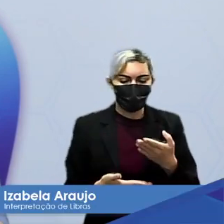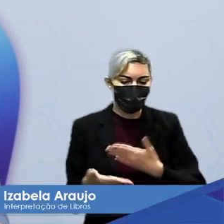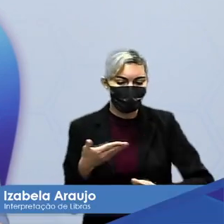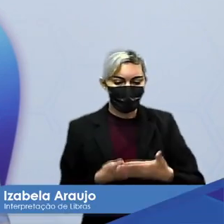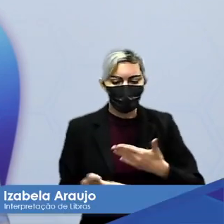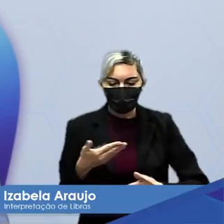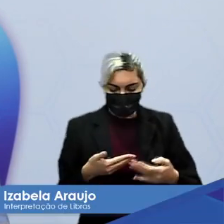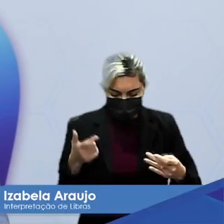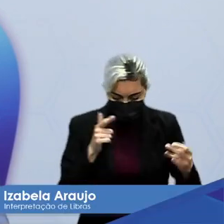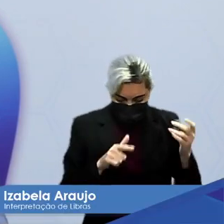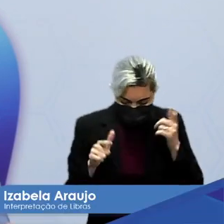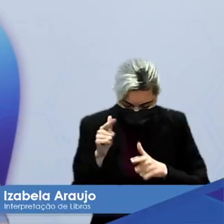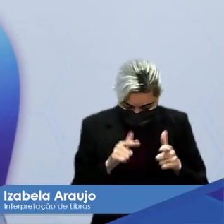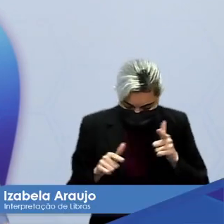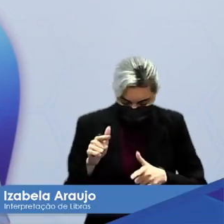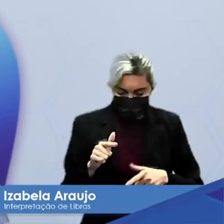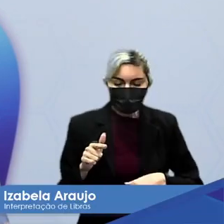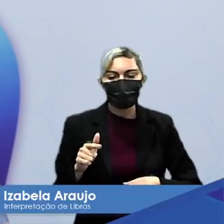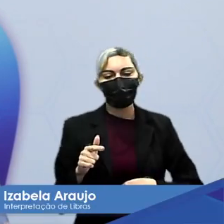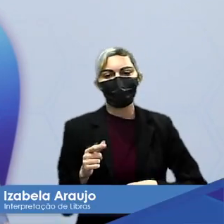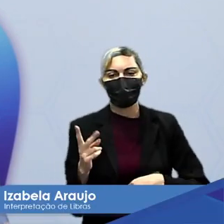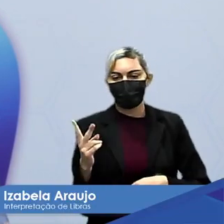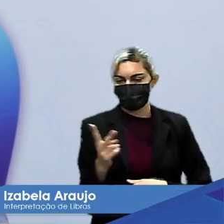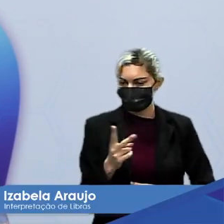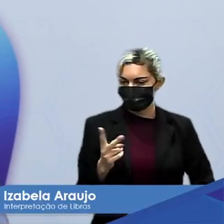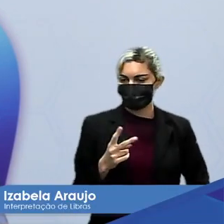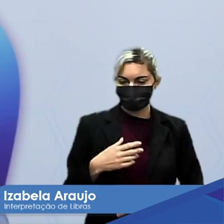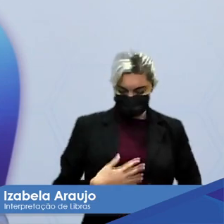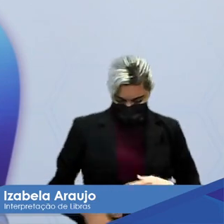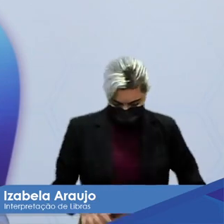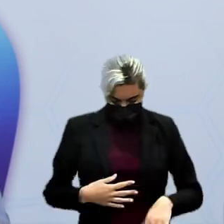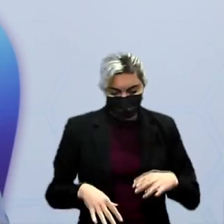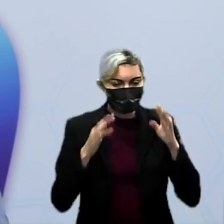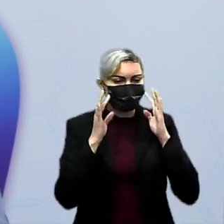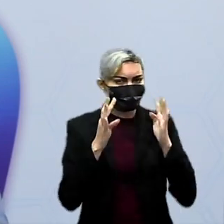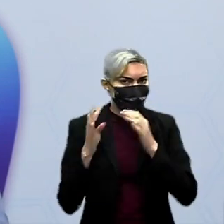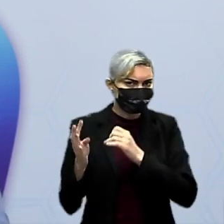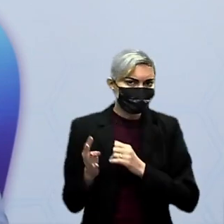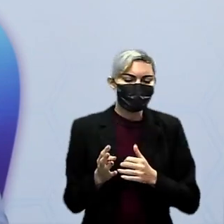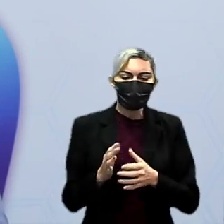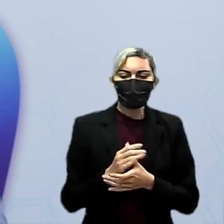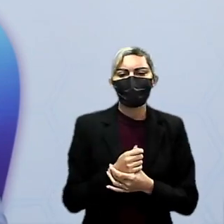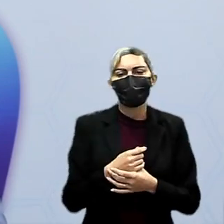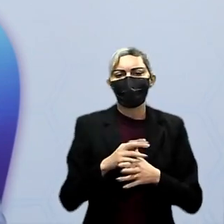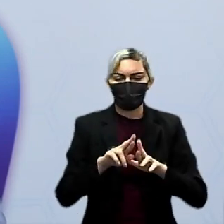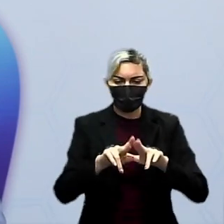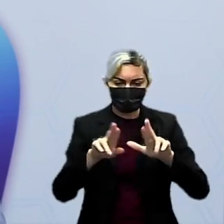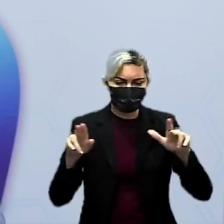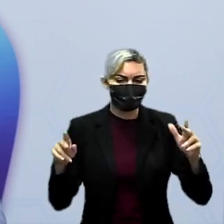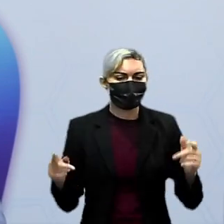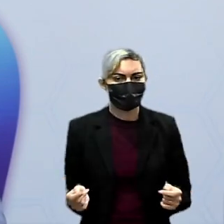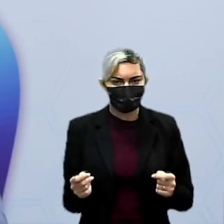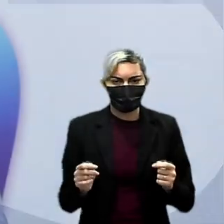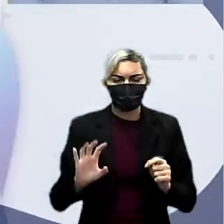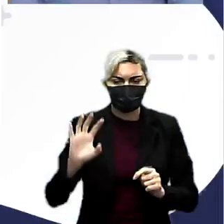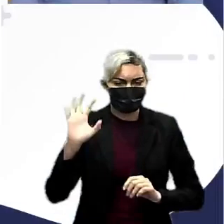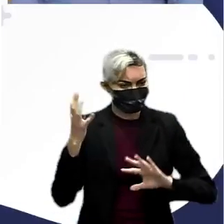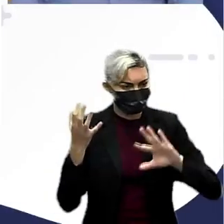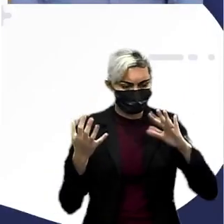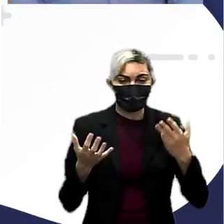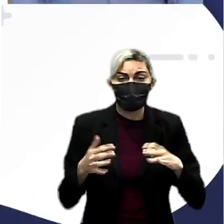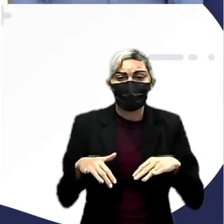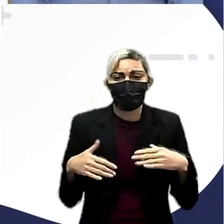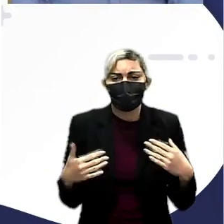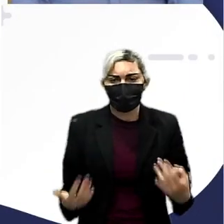relação ganha-ganha é aquela em que os dois lados são atendidos por diferentes situações.